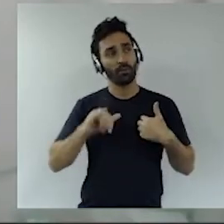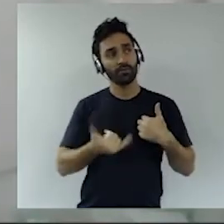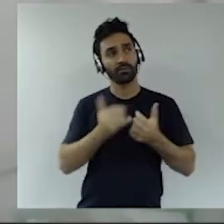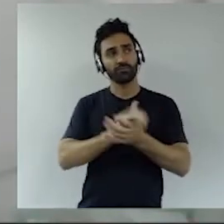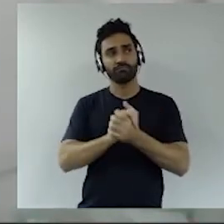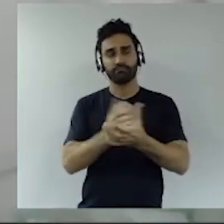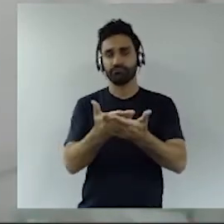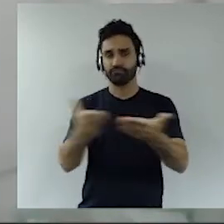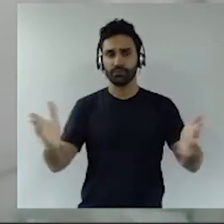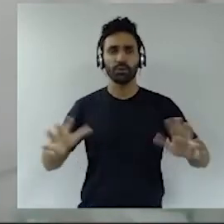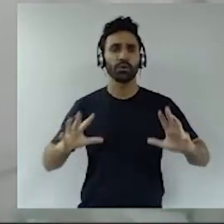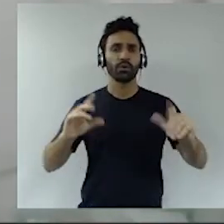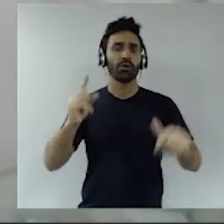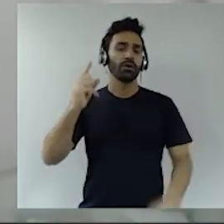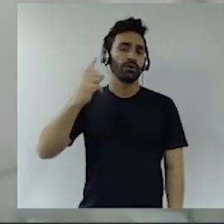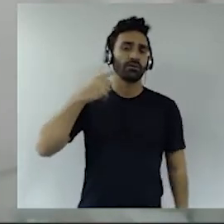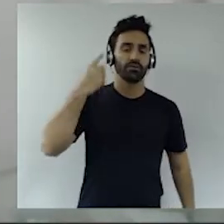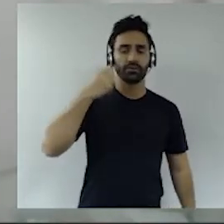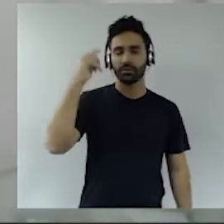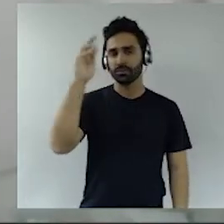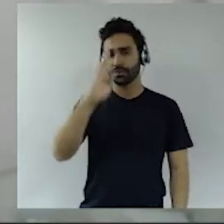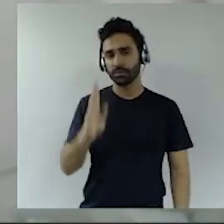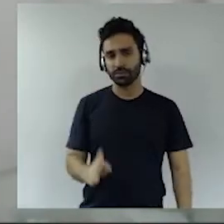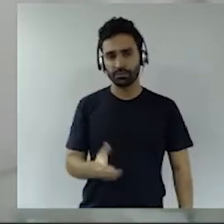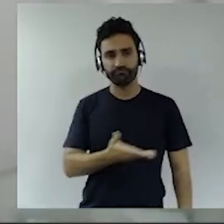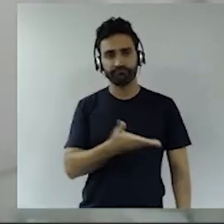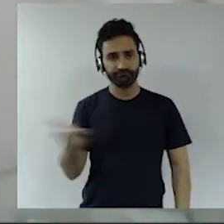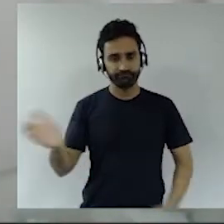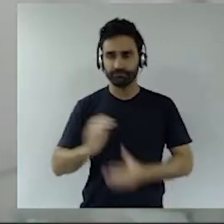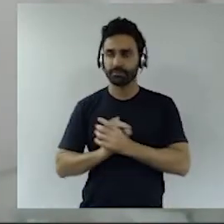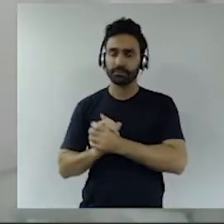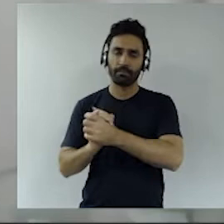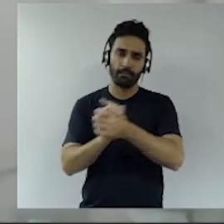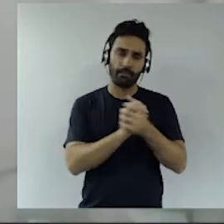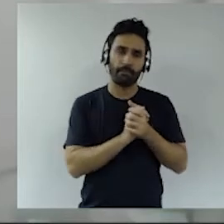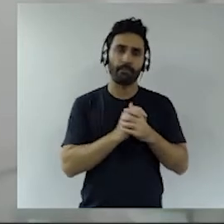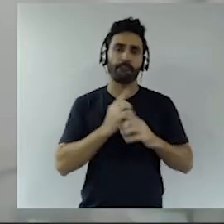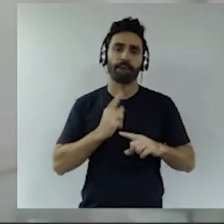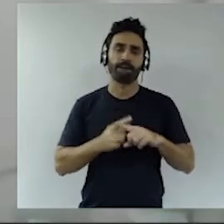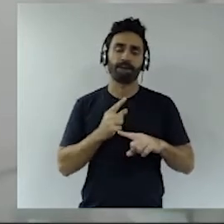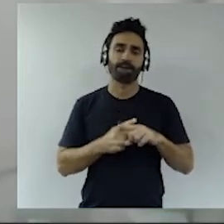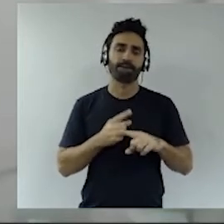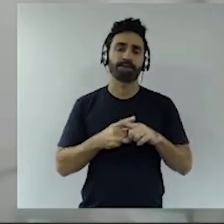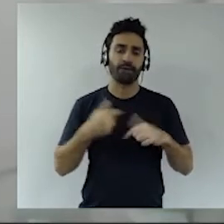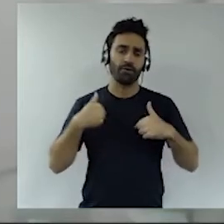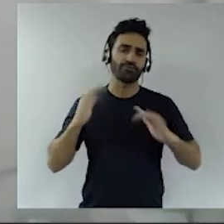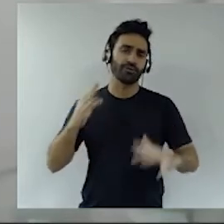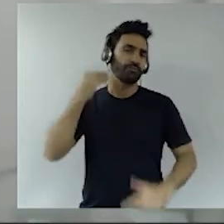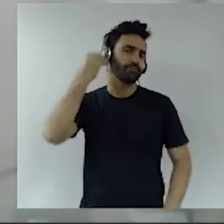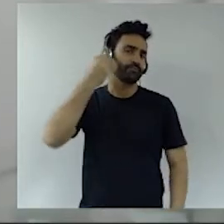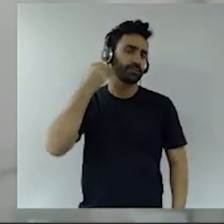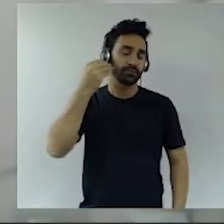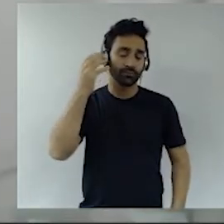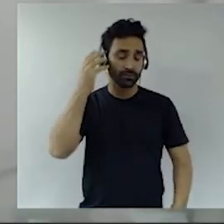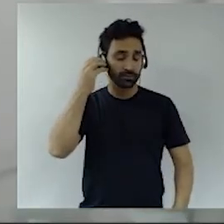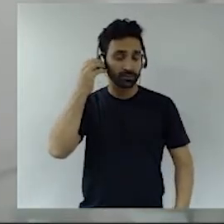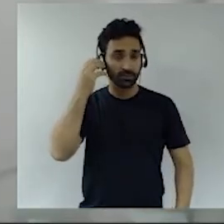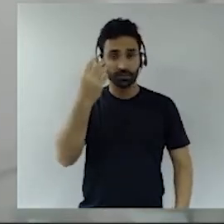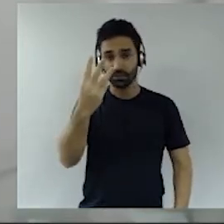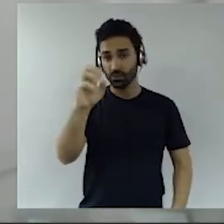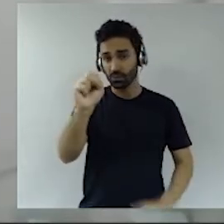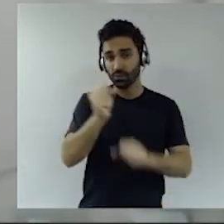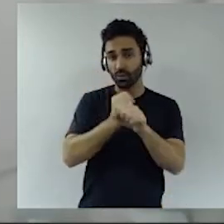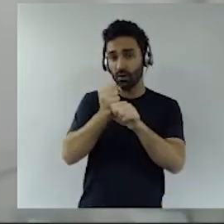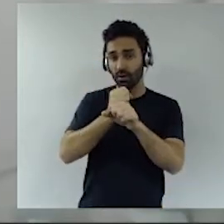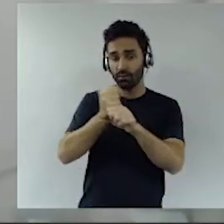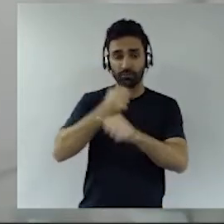a todos os advogados brasileiros, exatamente porque nos meus 38 anos de